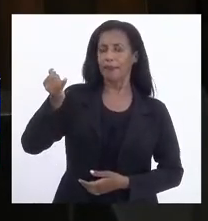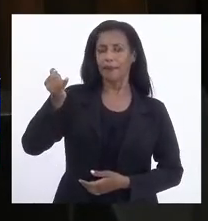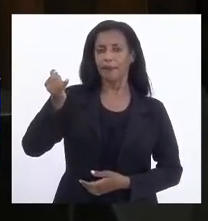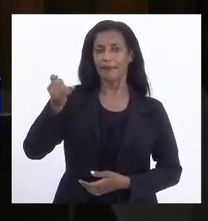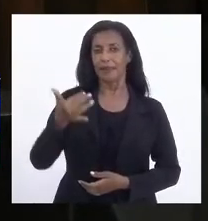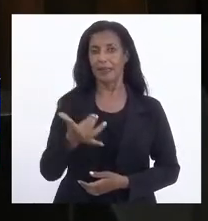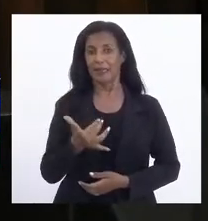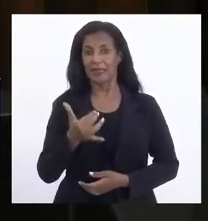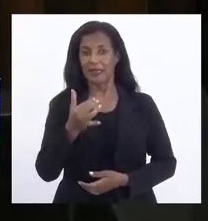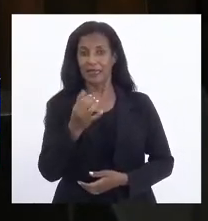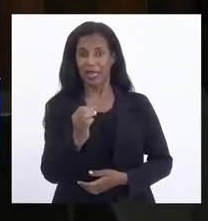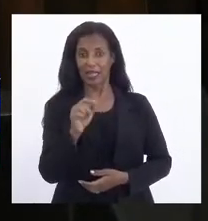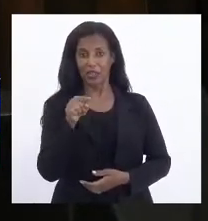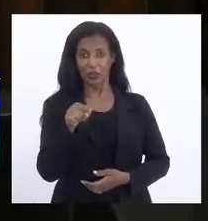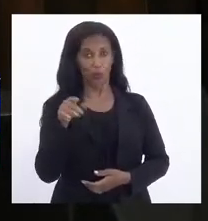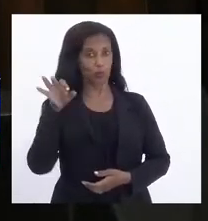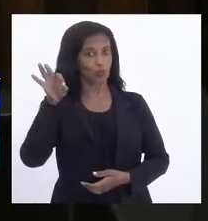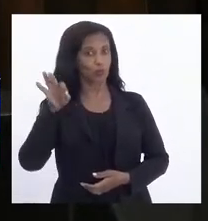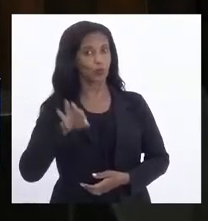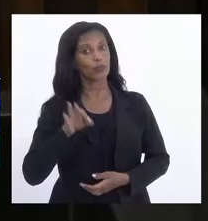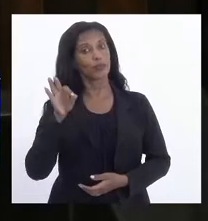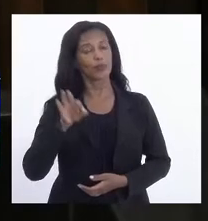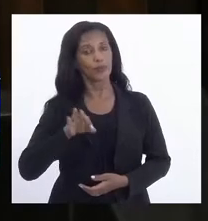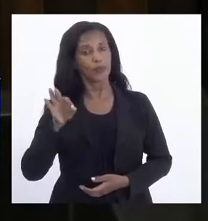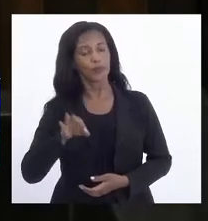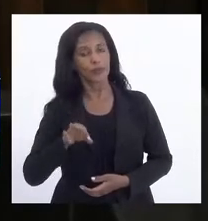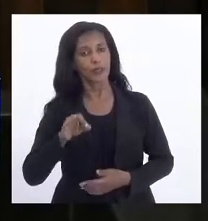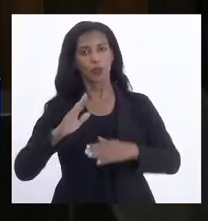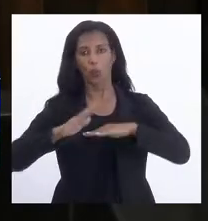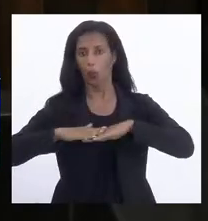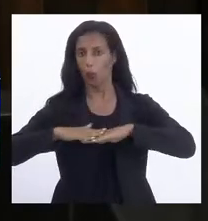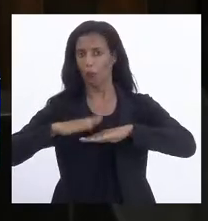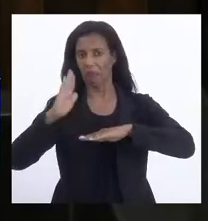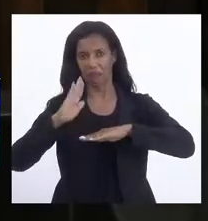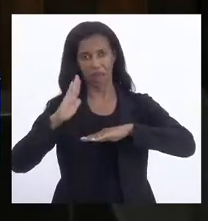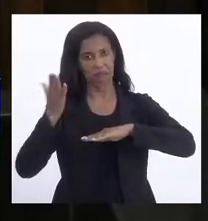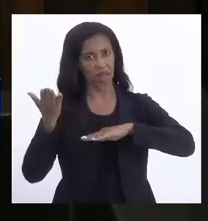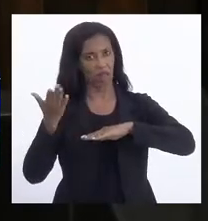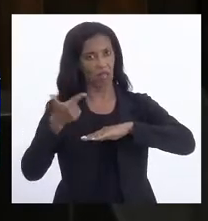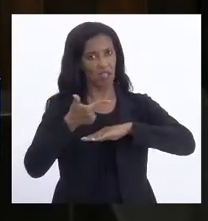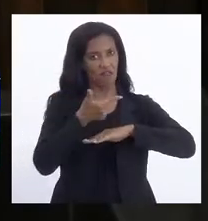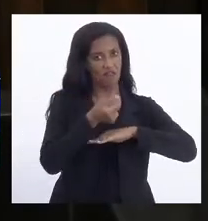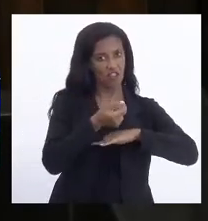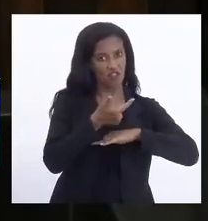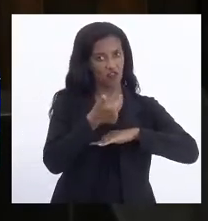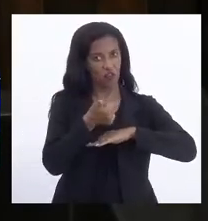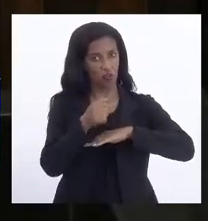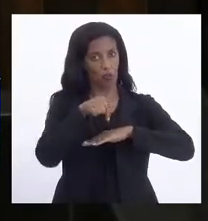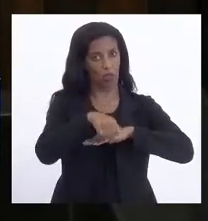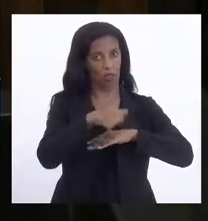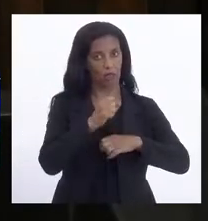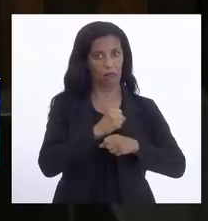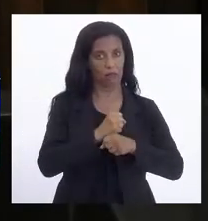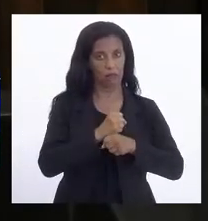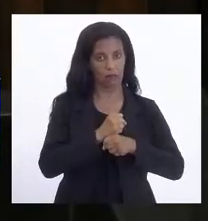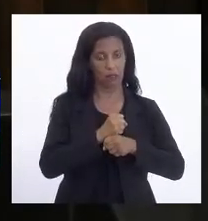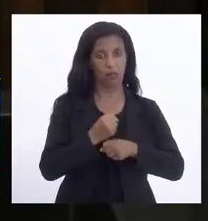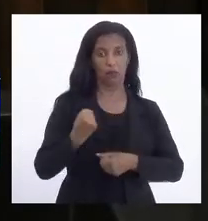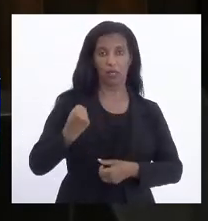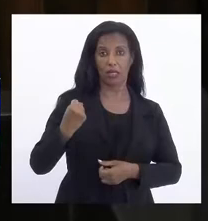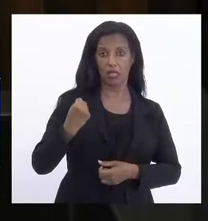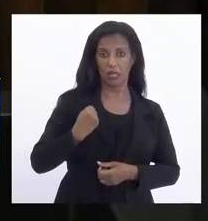deu 10 pontos percentuais ou mais em 21, esse